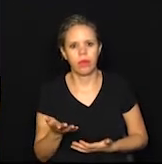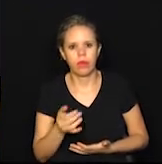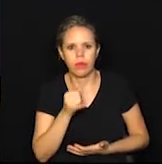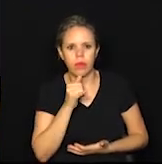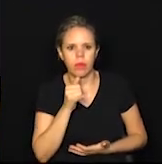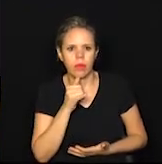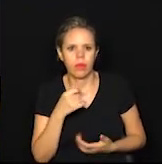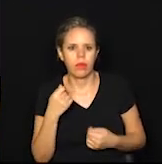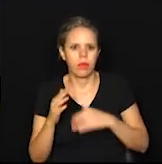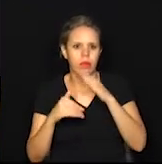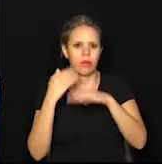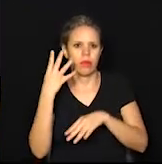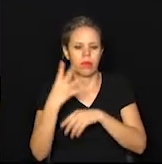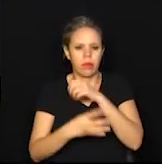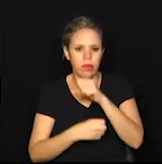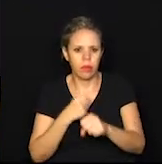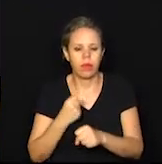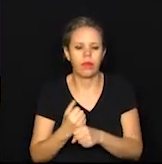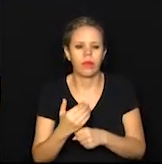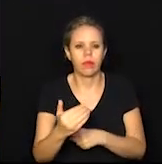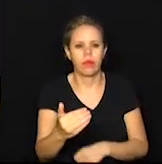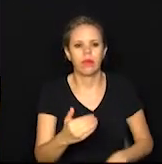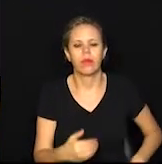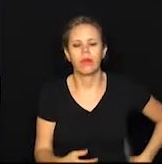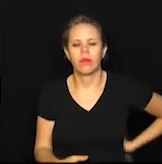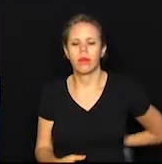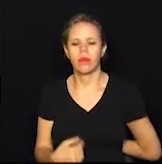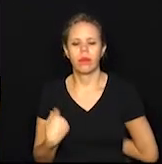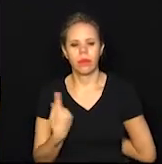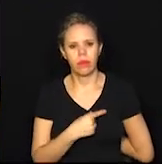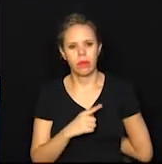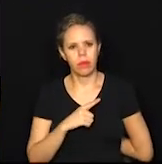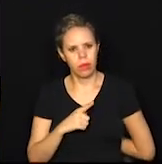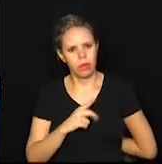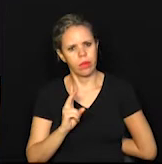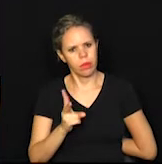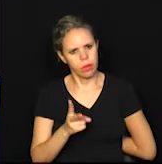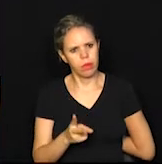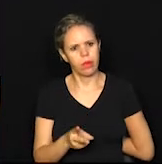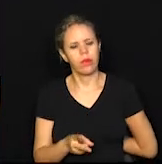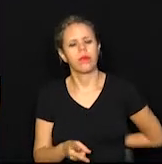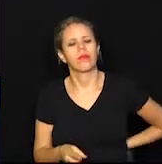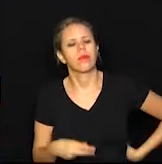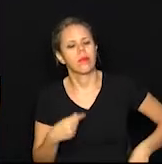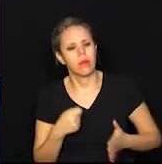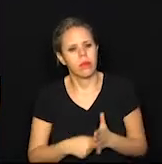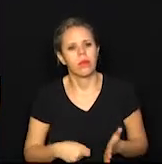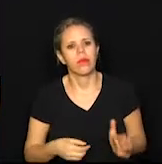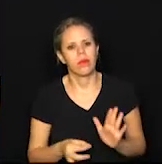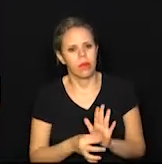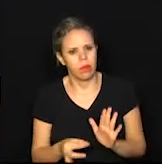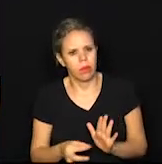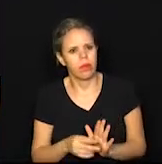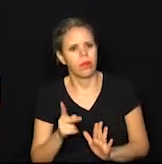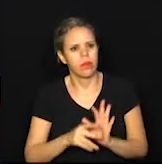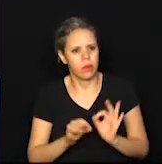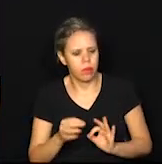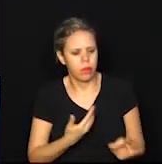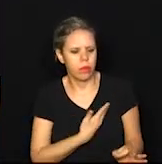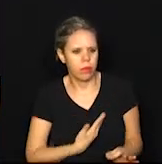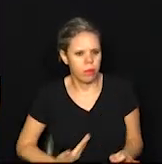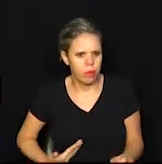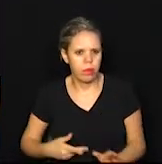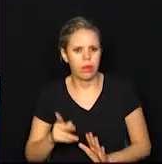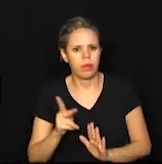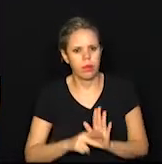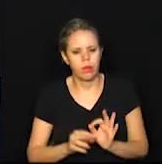deve construir em 4 anos. Então, a política esportiva que a gente sempre pautou desde o plano de governo, que são